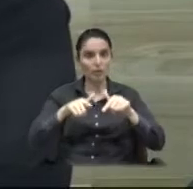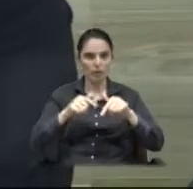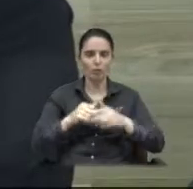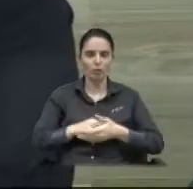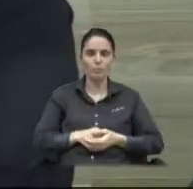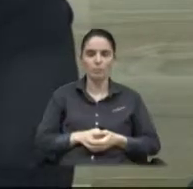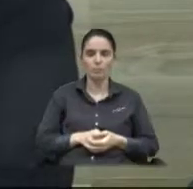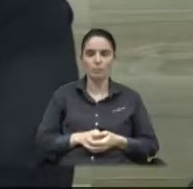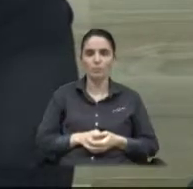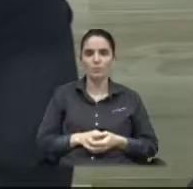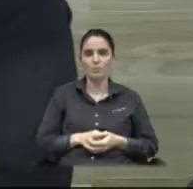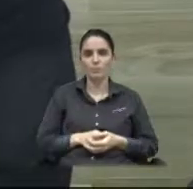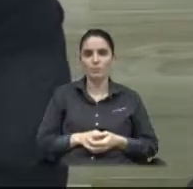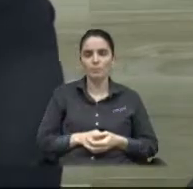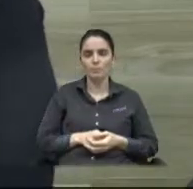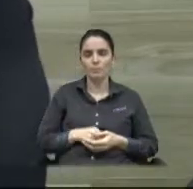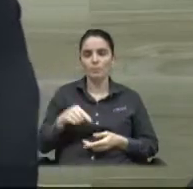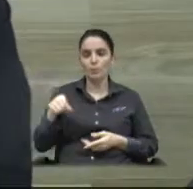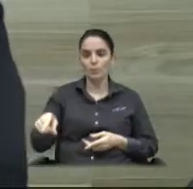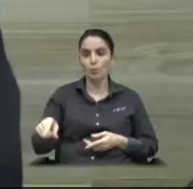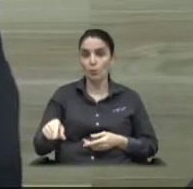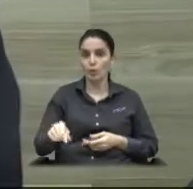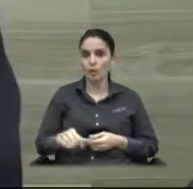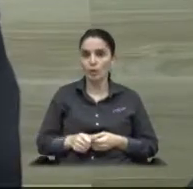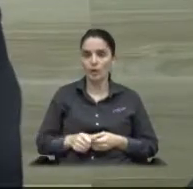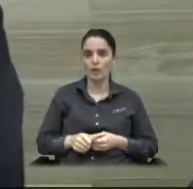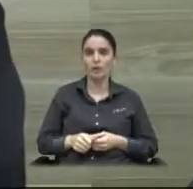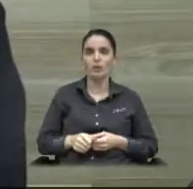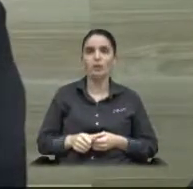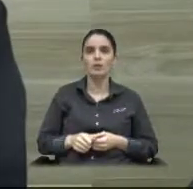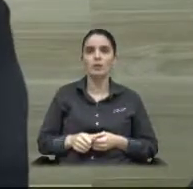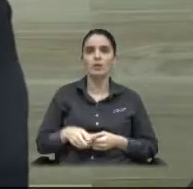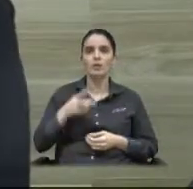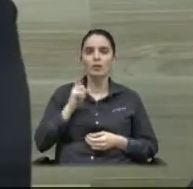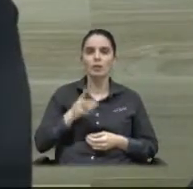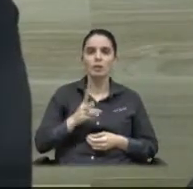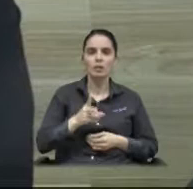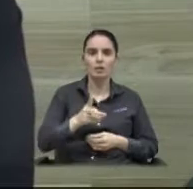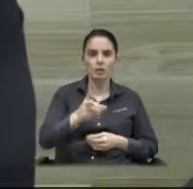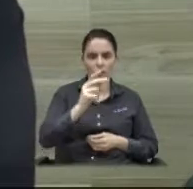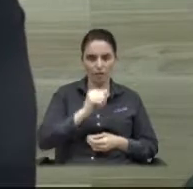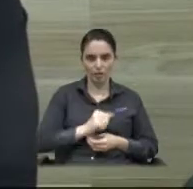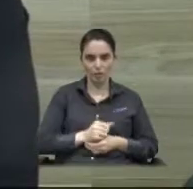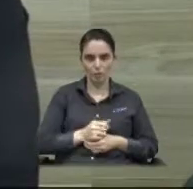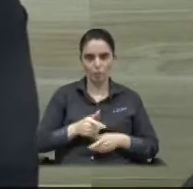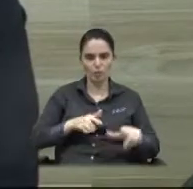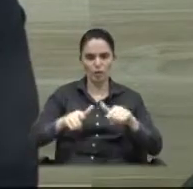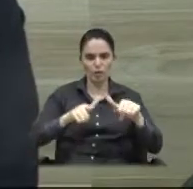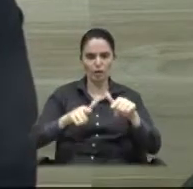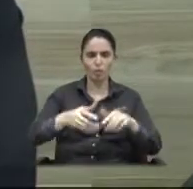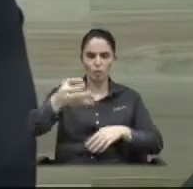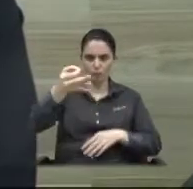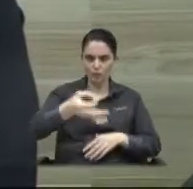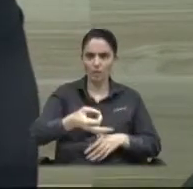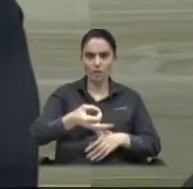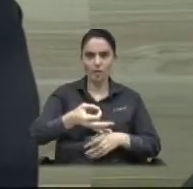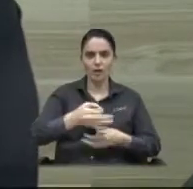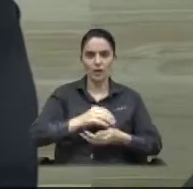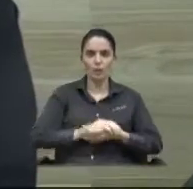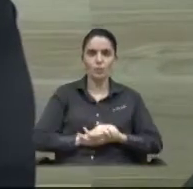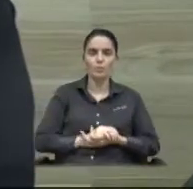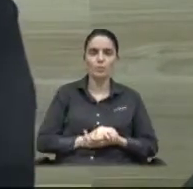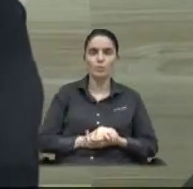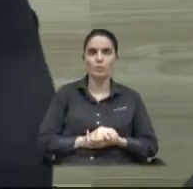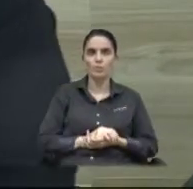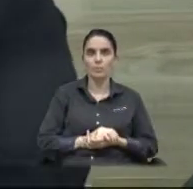tirou proveito das benfeitorias que ele fez e continua fazendo.